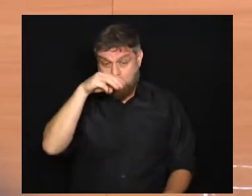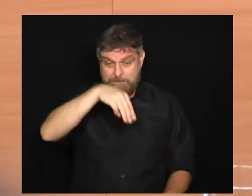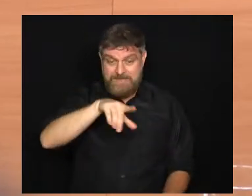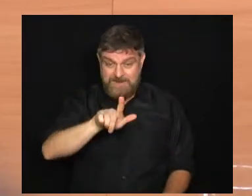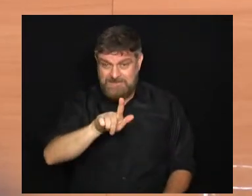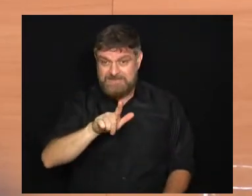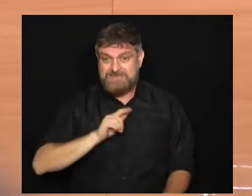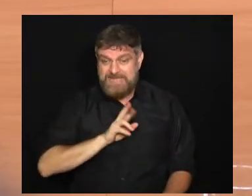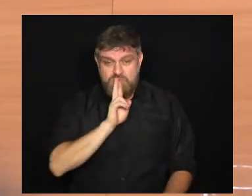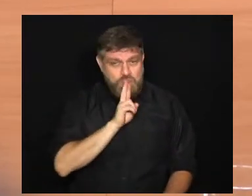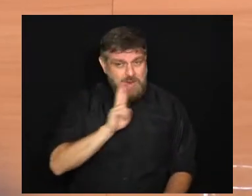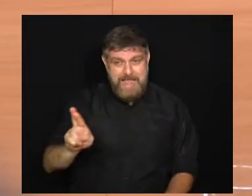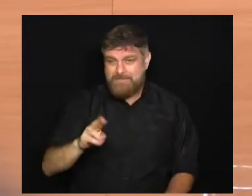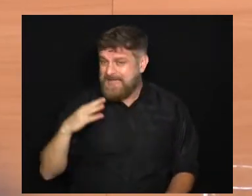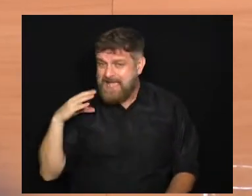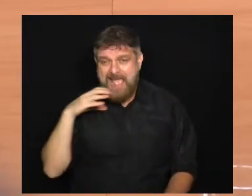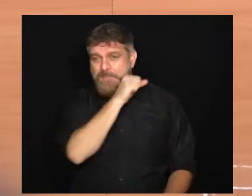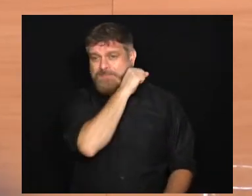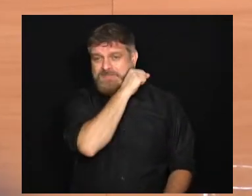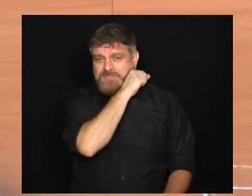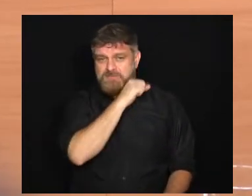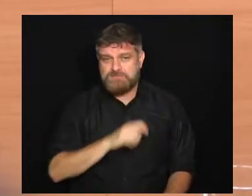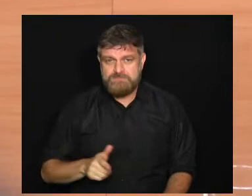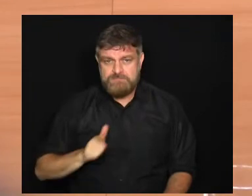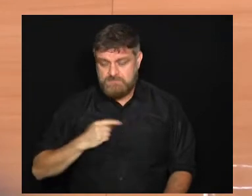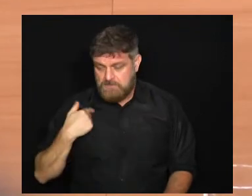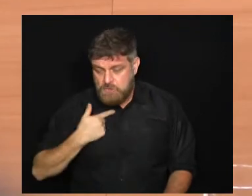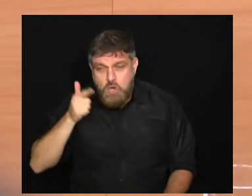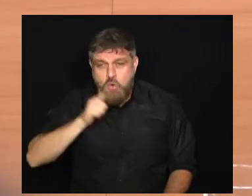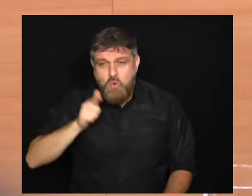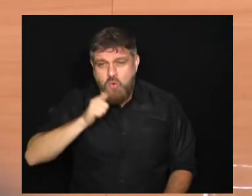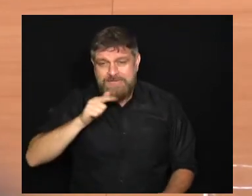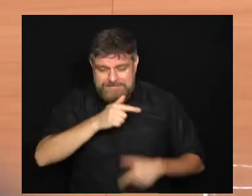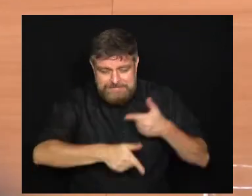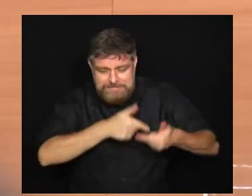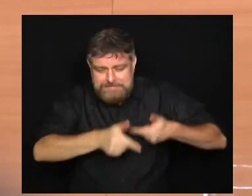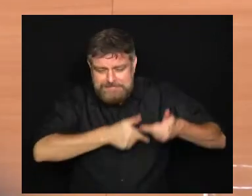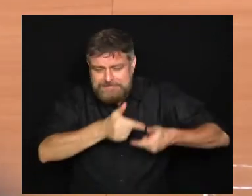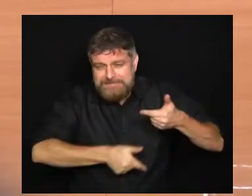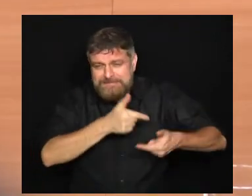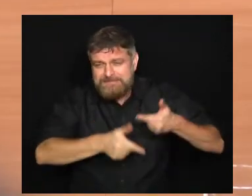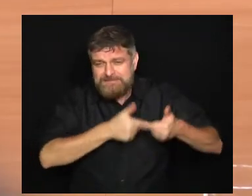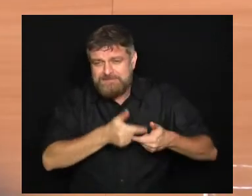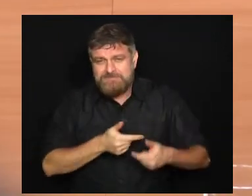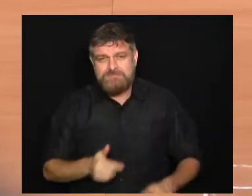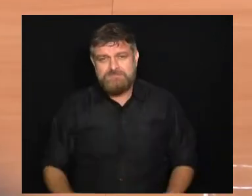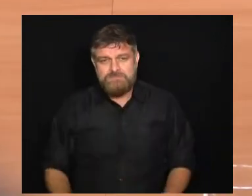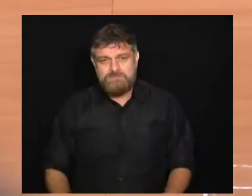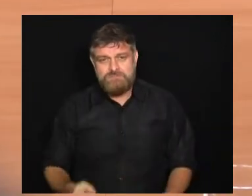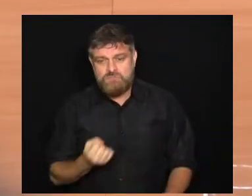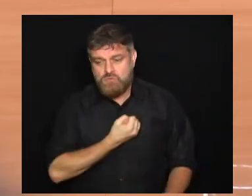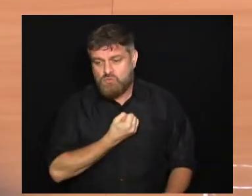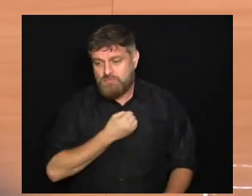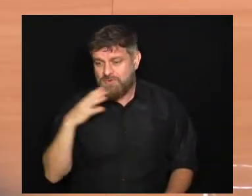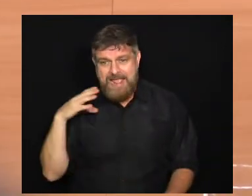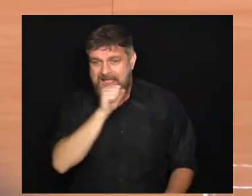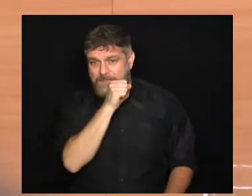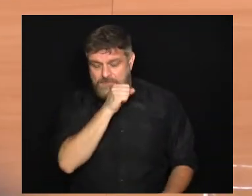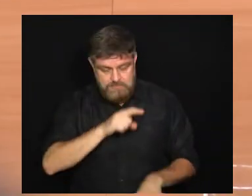dando a resposta muito mais rápida e a gente consegue trabalhar isso em poucas